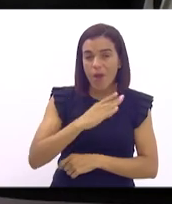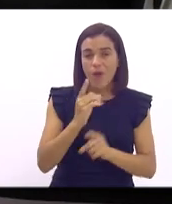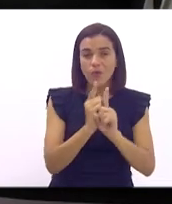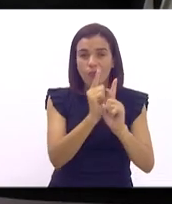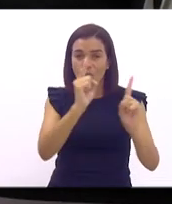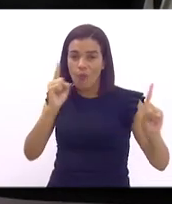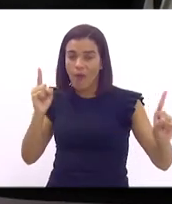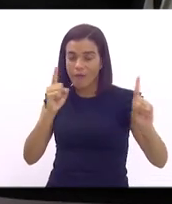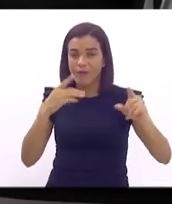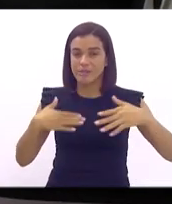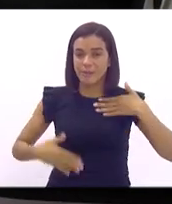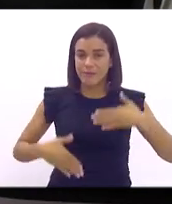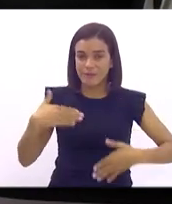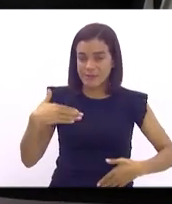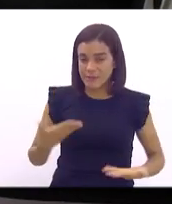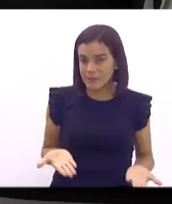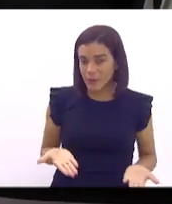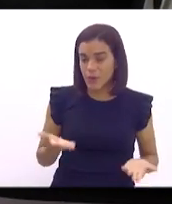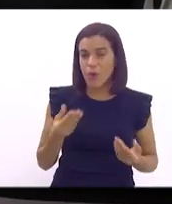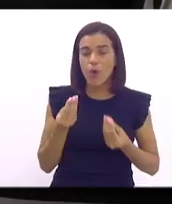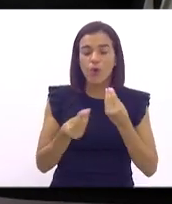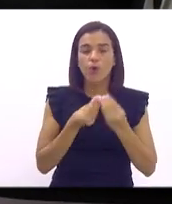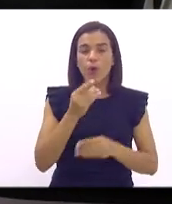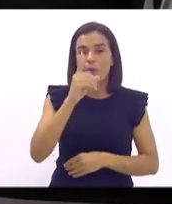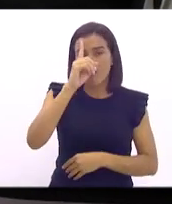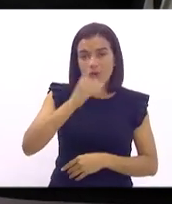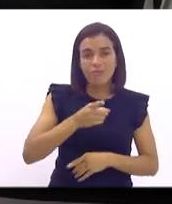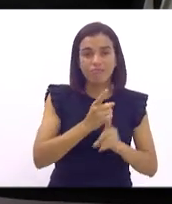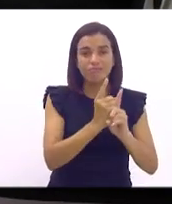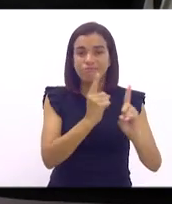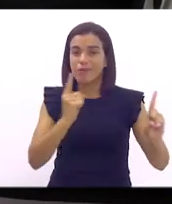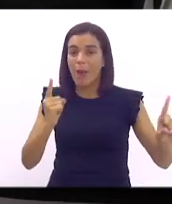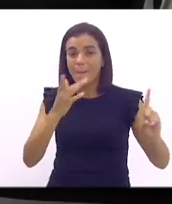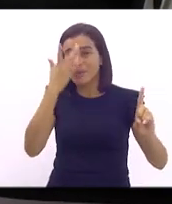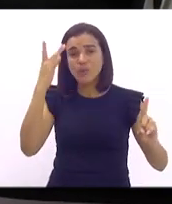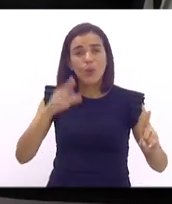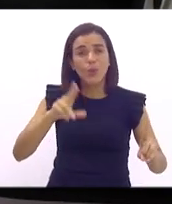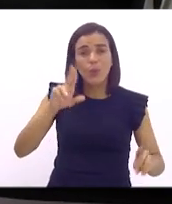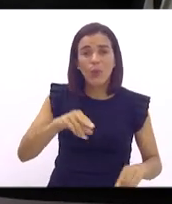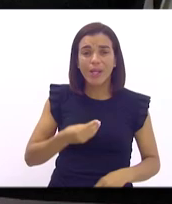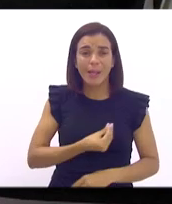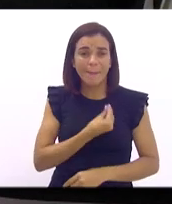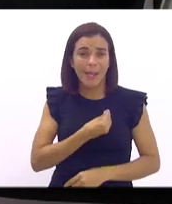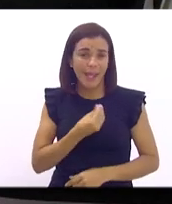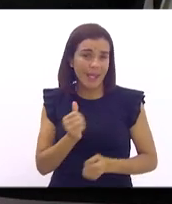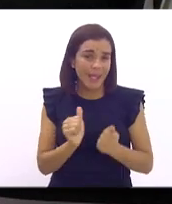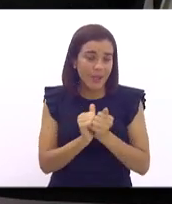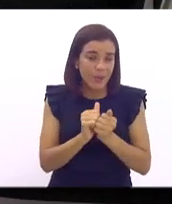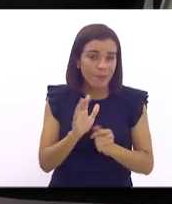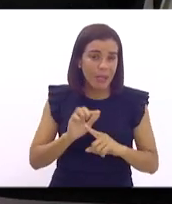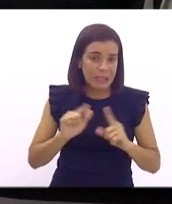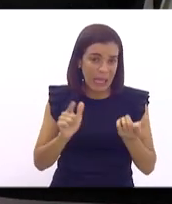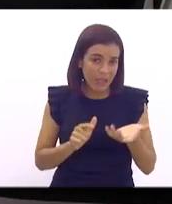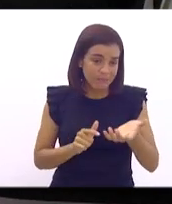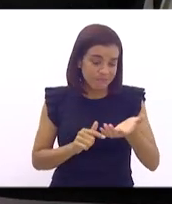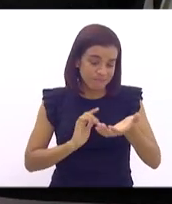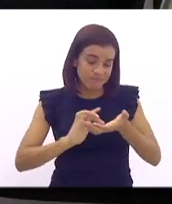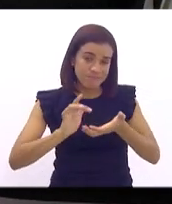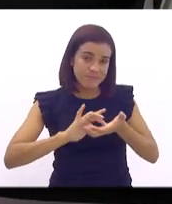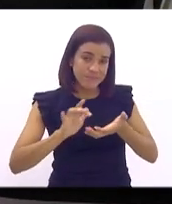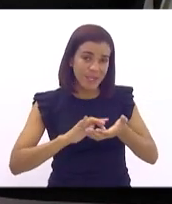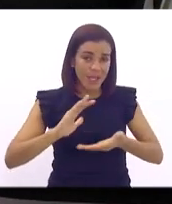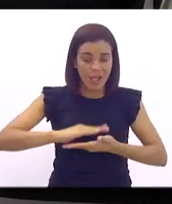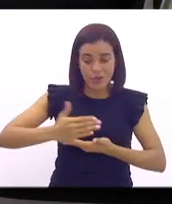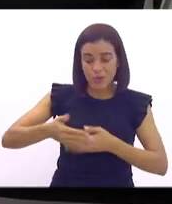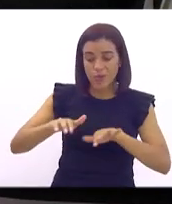afastamento físico, como que você vai afastar uma pessoa que não está perto, mas está perto, está aqui no celular, na minha mão, está no computador,